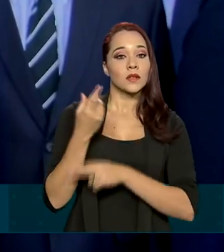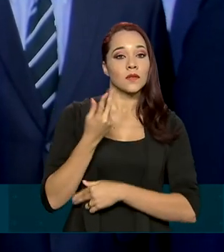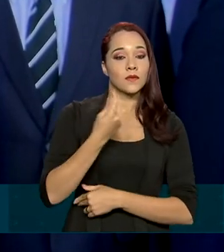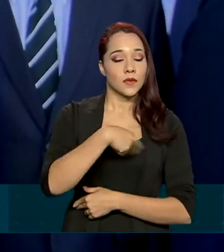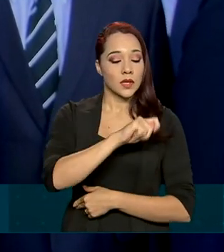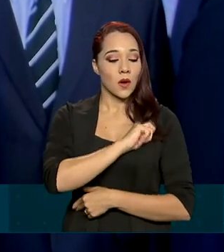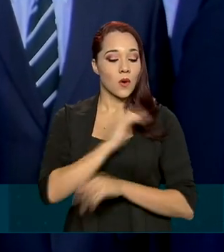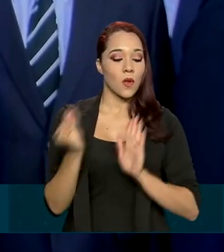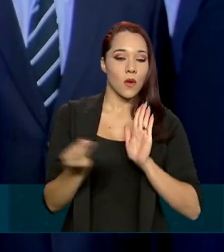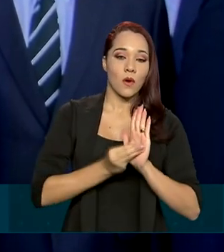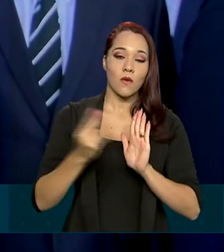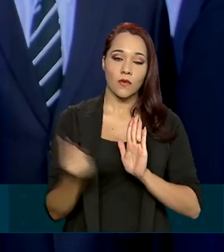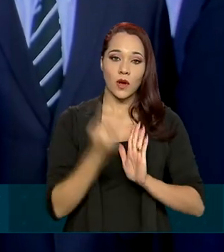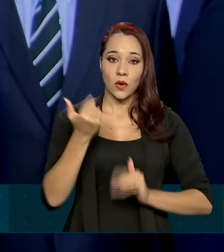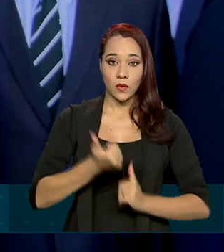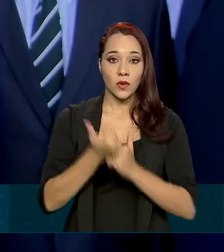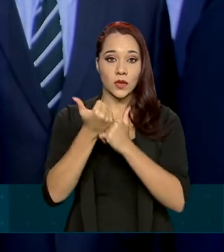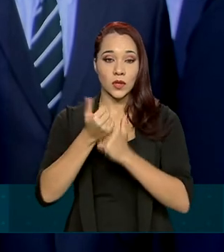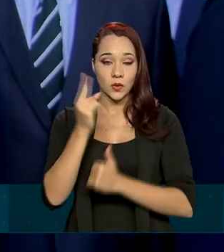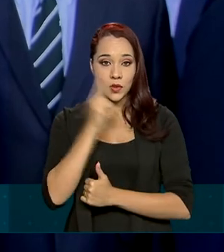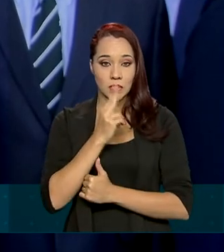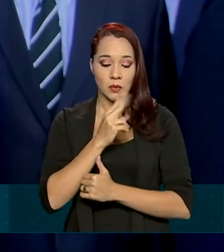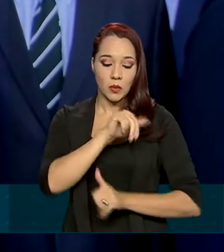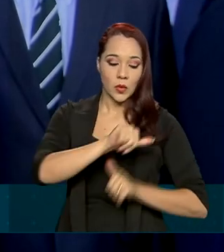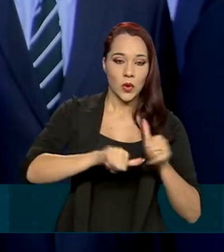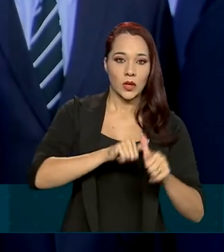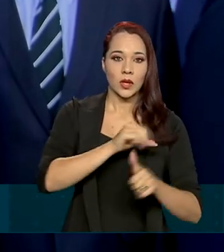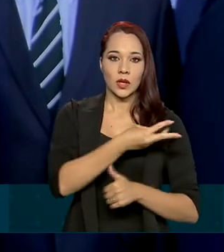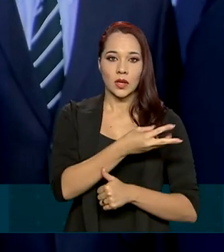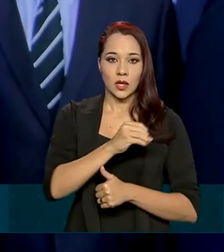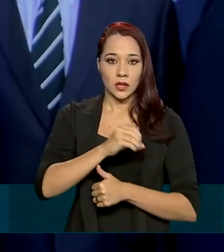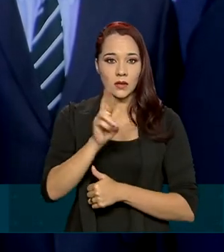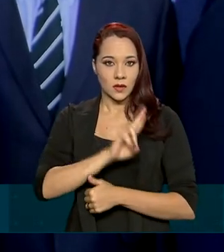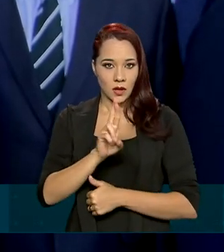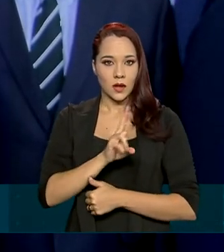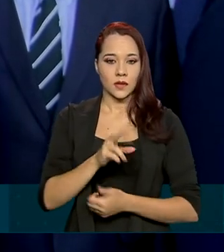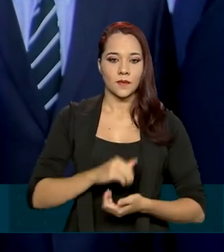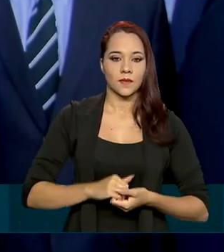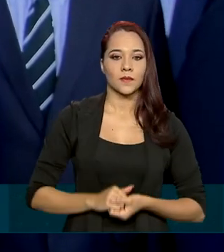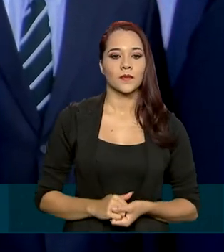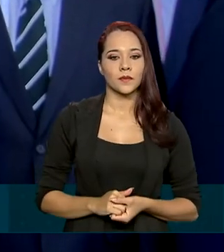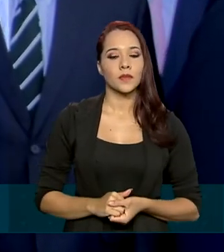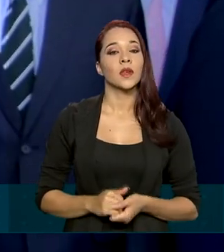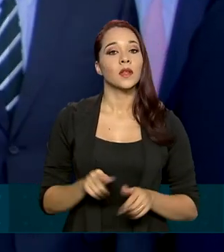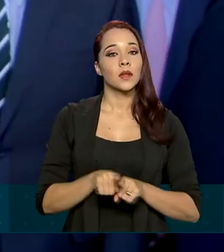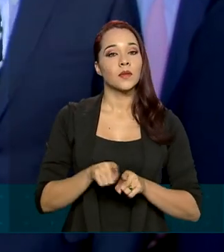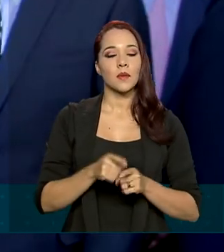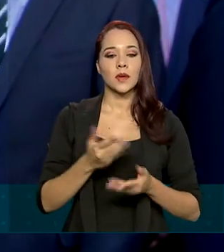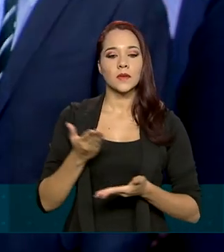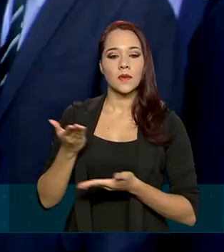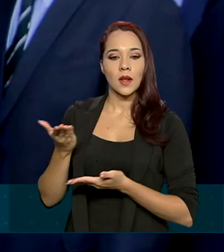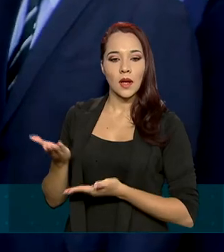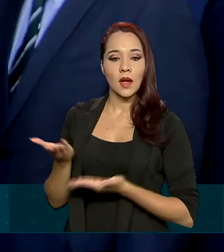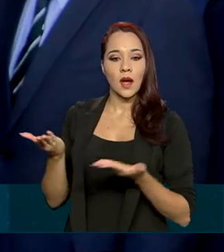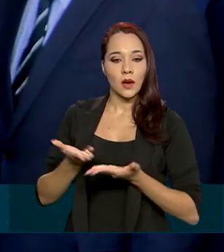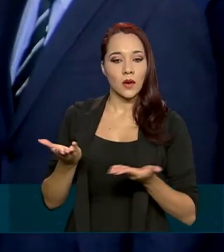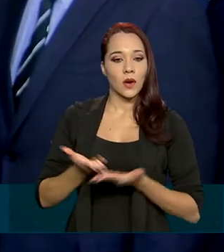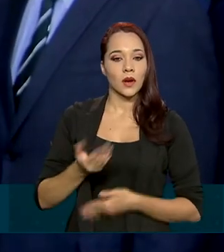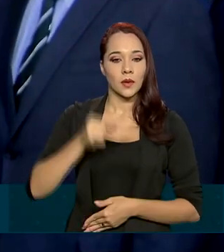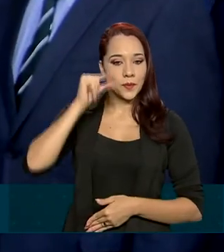fixá-lo em R$ 300. Eu que tinha que falar isso, eu peço a... que fale então agora, Paulo Guedes, alguma coisa, Paulo